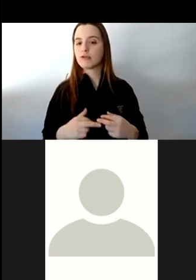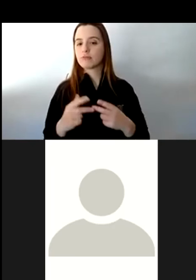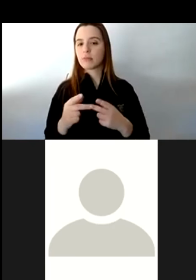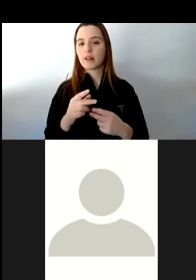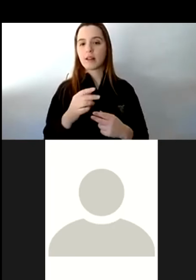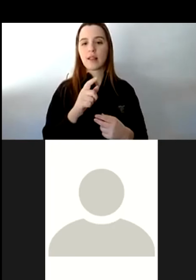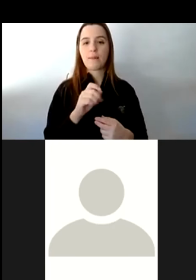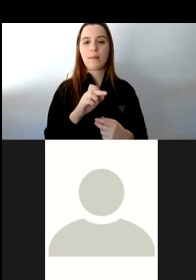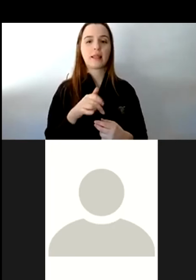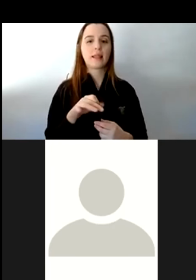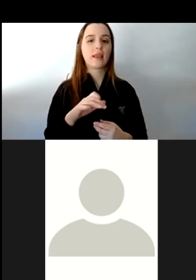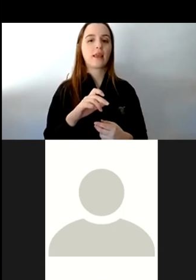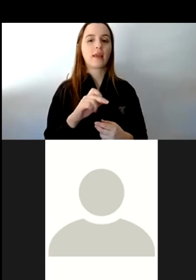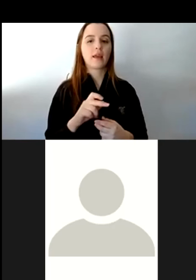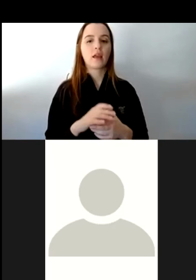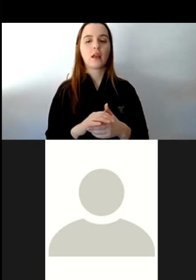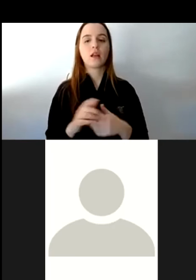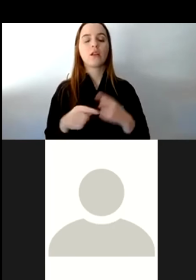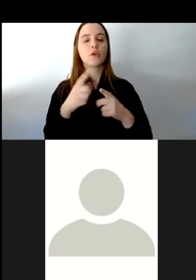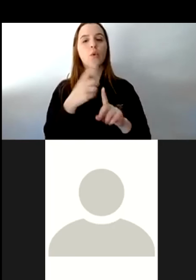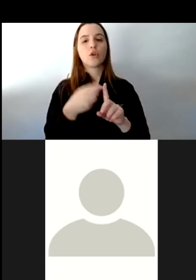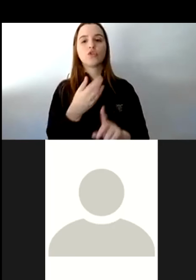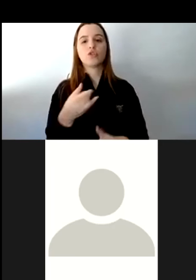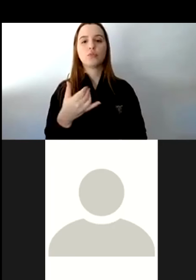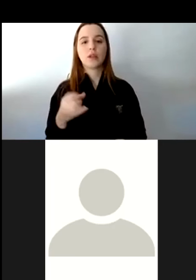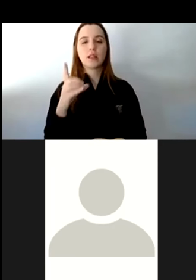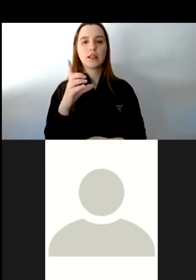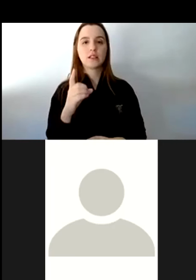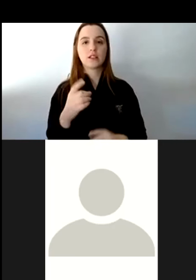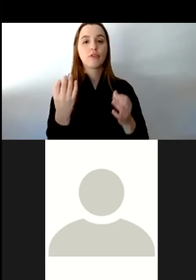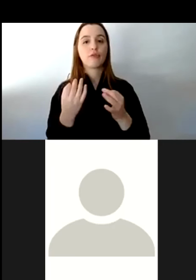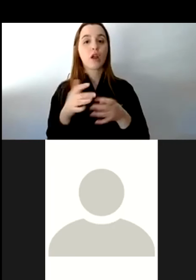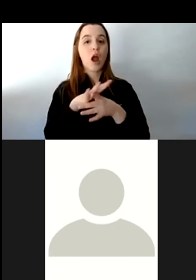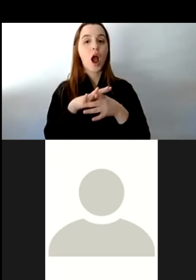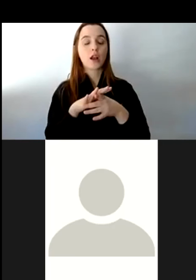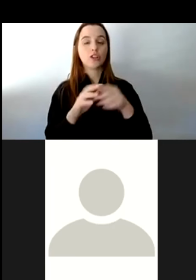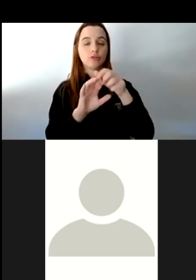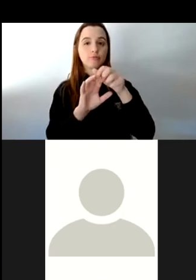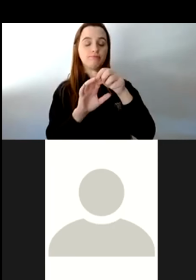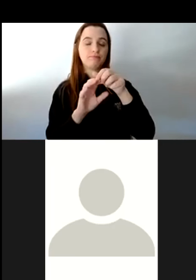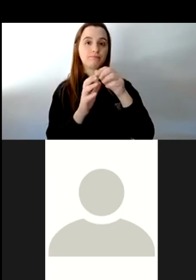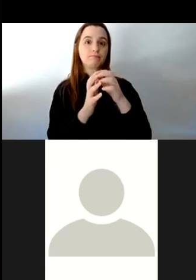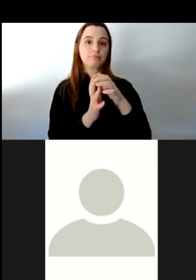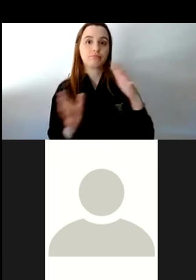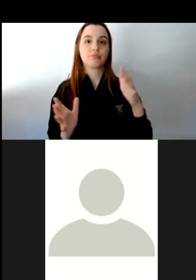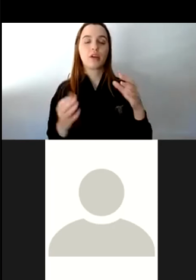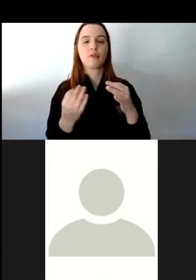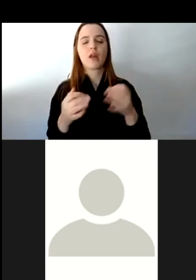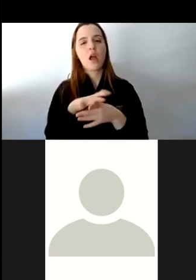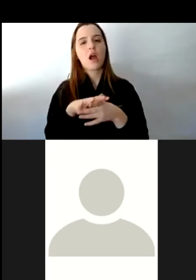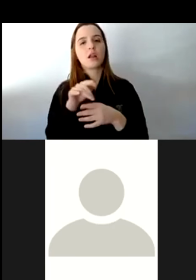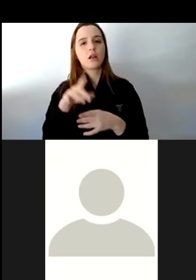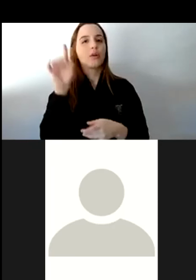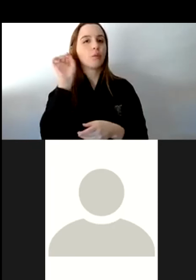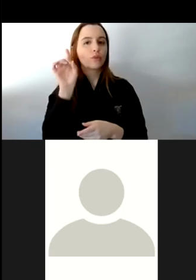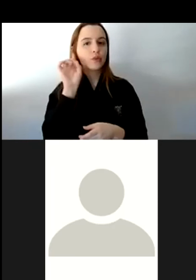segunda fase, no ano seguinte, em 2016, houve um alargamento, reconhecimento de áreas que foram consideradas importantes,